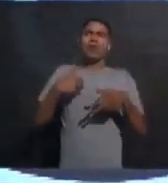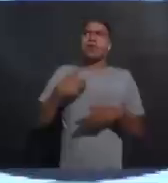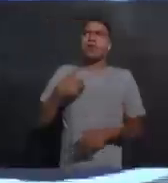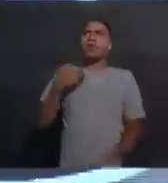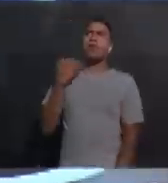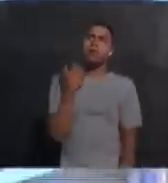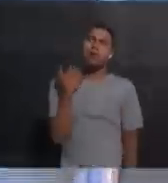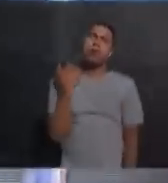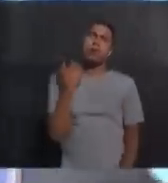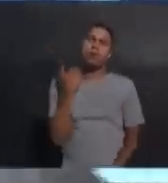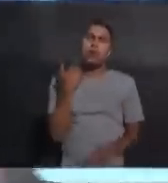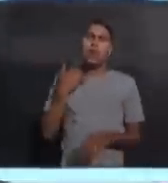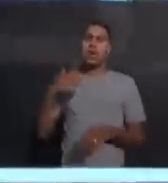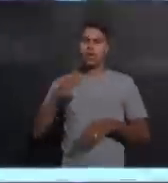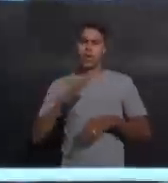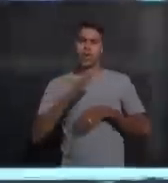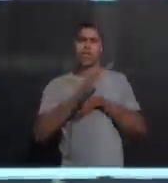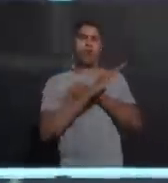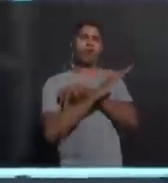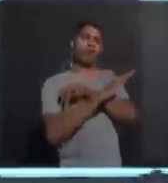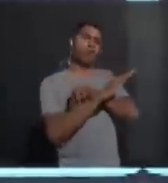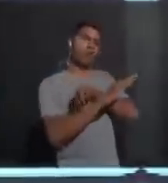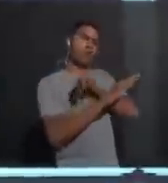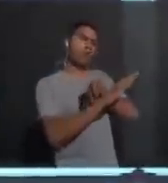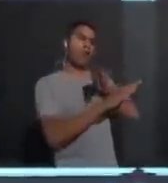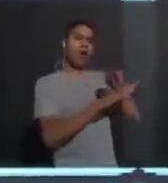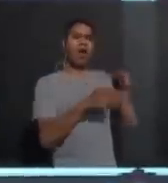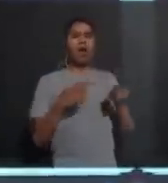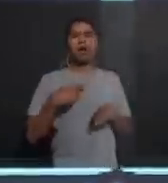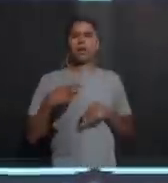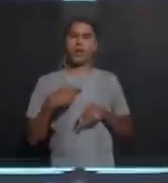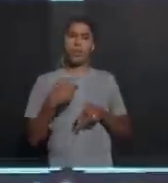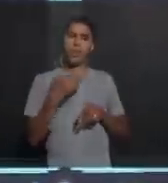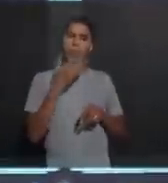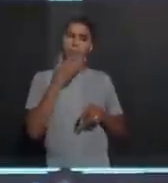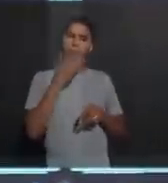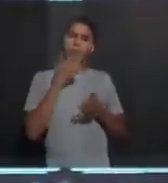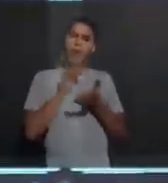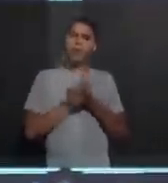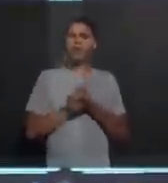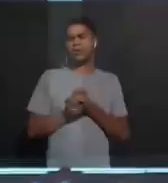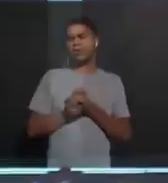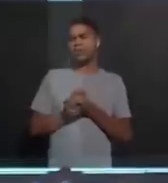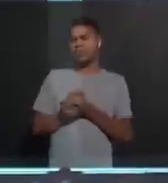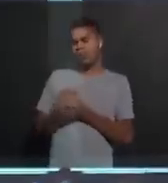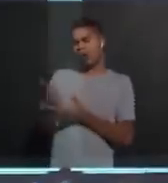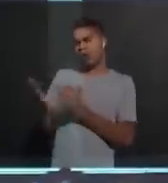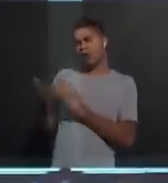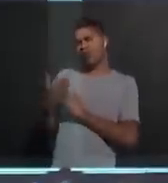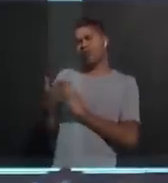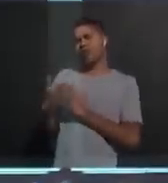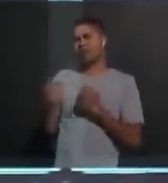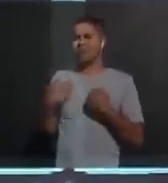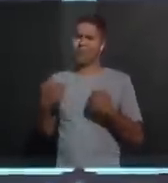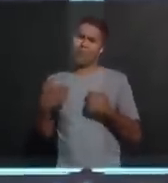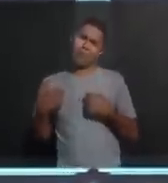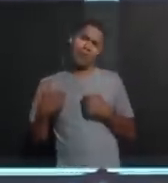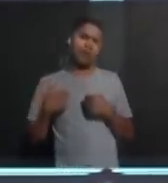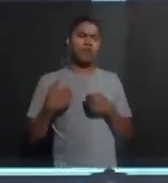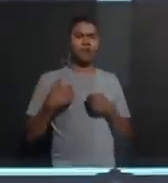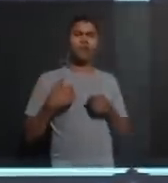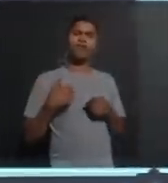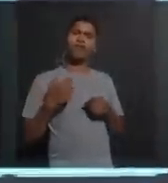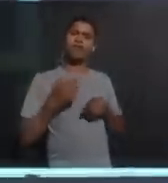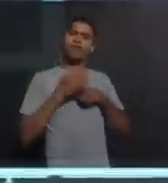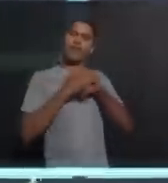mais a malu sim eu jogue aquele charme ajuda amor ele